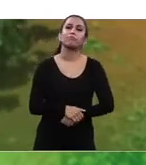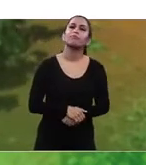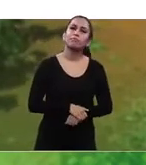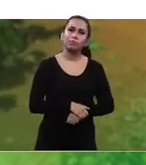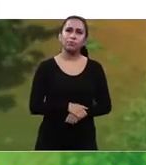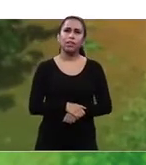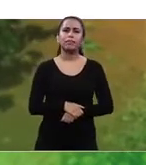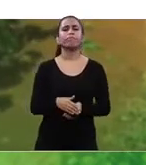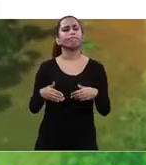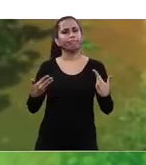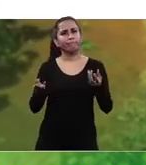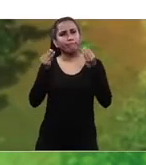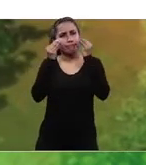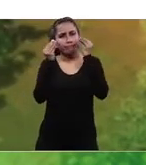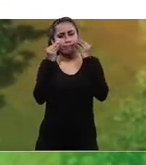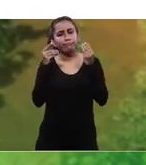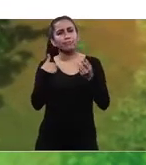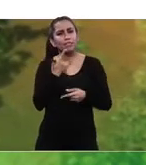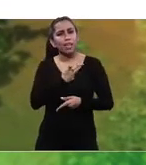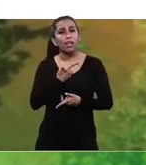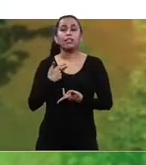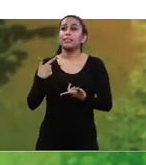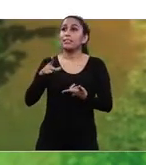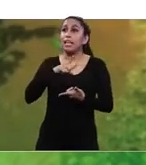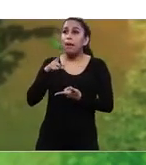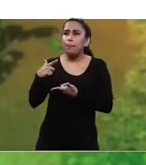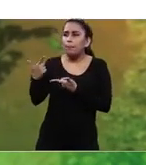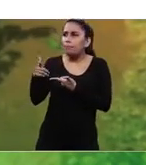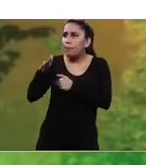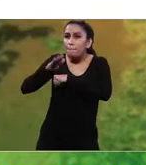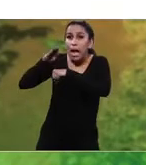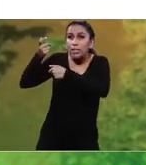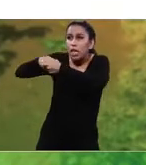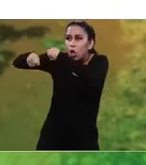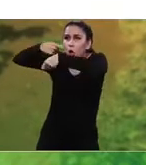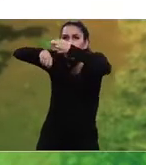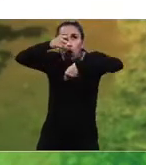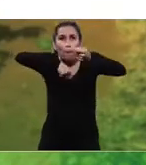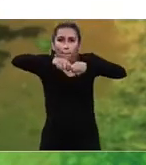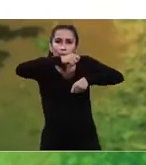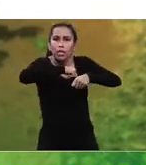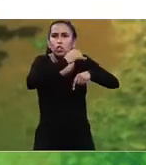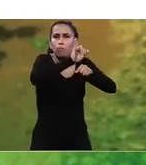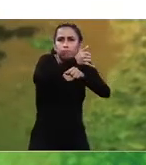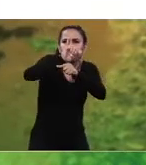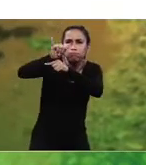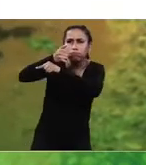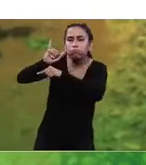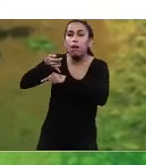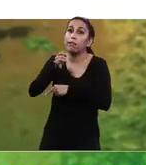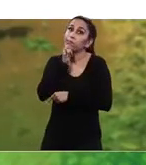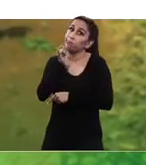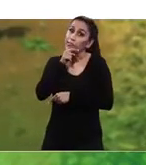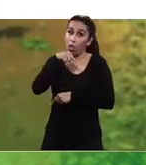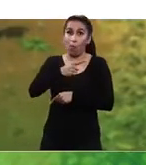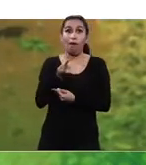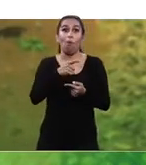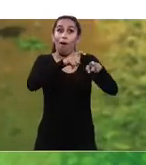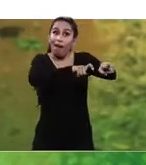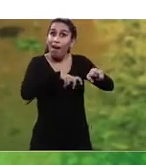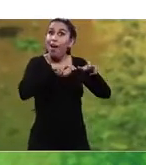Atraímos investimentos estrangeiros diretos para a economia brasileira em setores estratégicos como o do agronegócio.